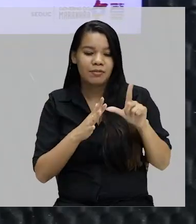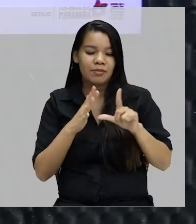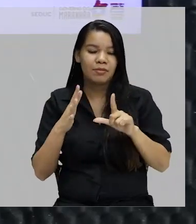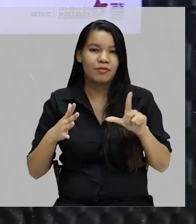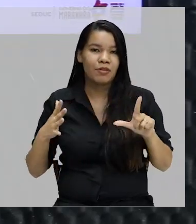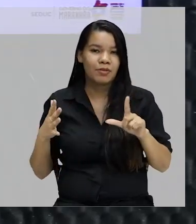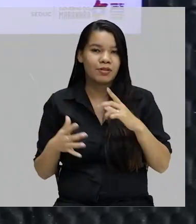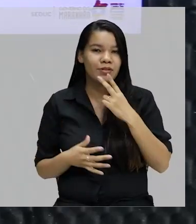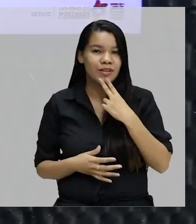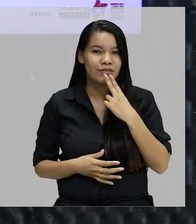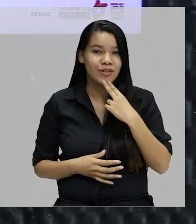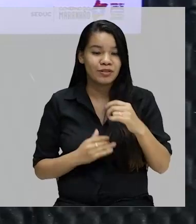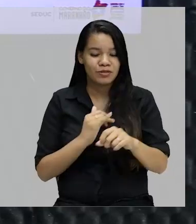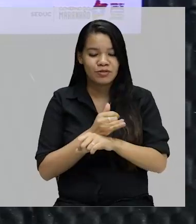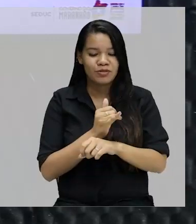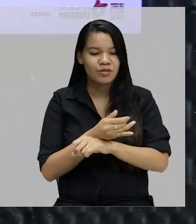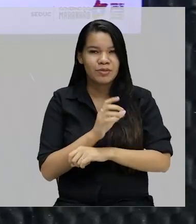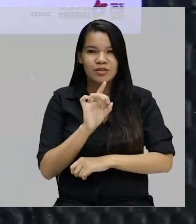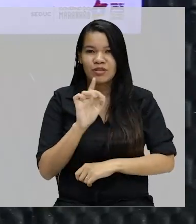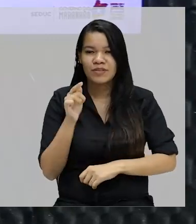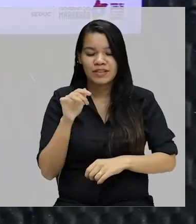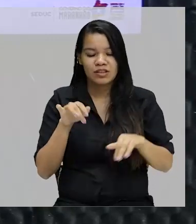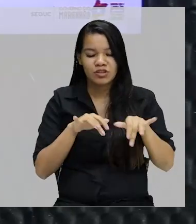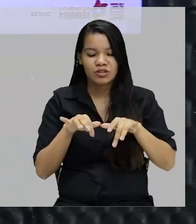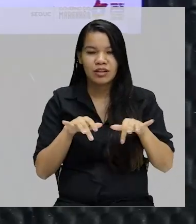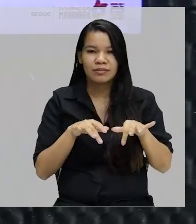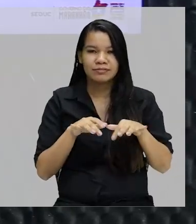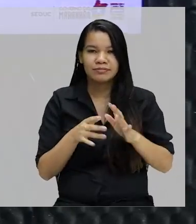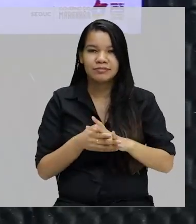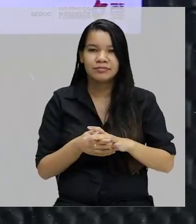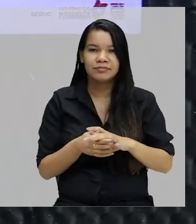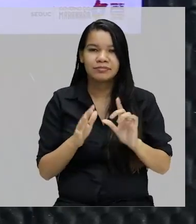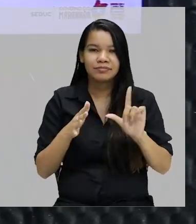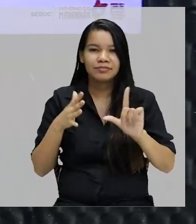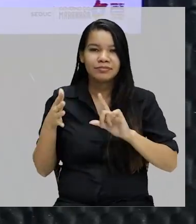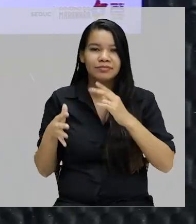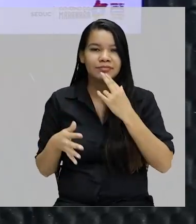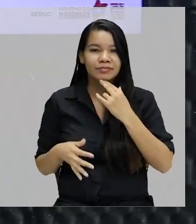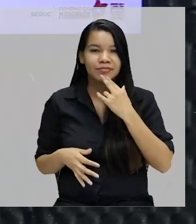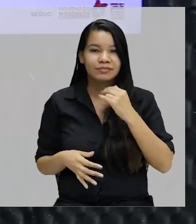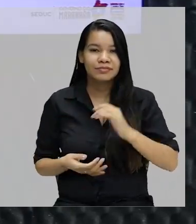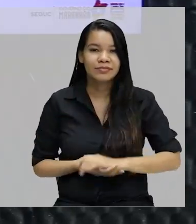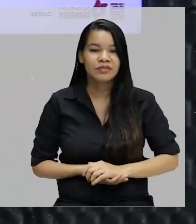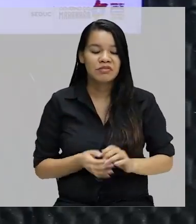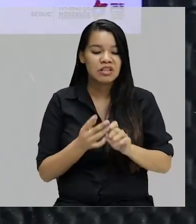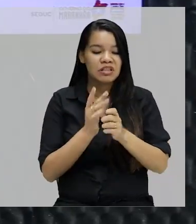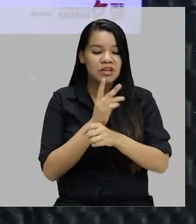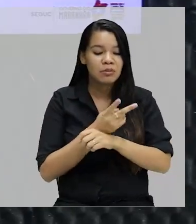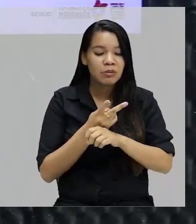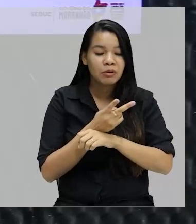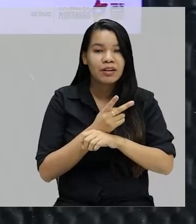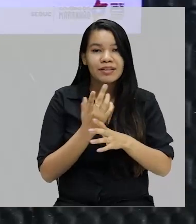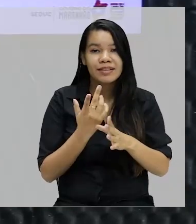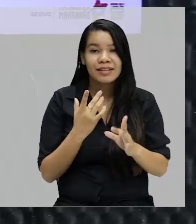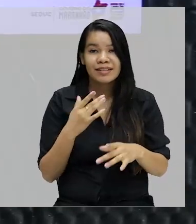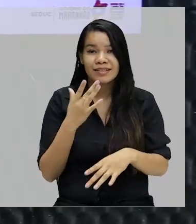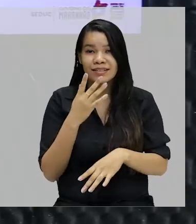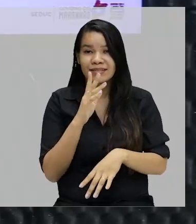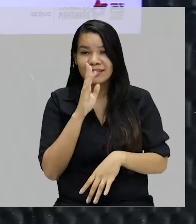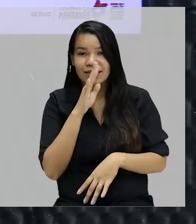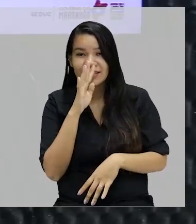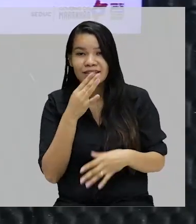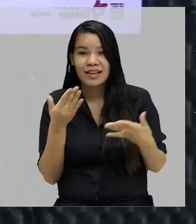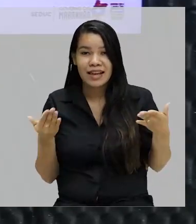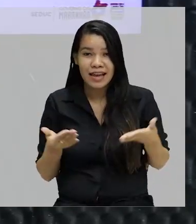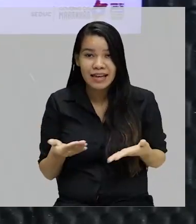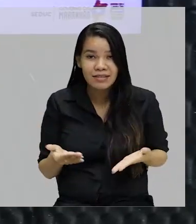tá bom? Lá no YouTube. É só você digitar plataforma Gonçalves Dias, você assiste a esta e outras aulas. Tanto